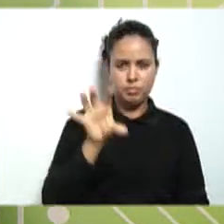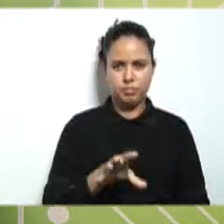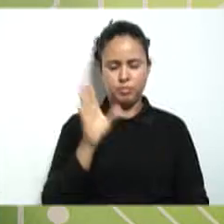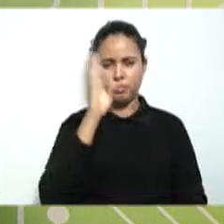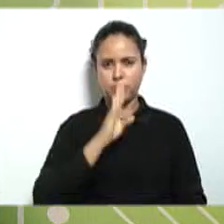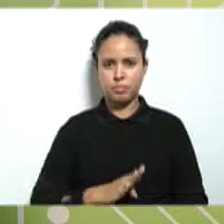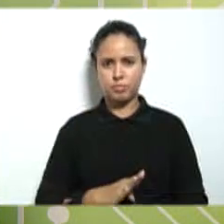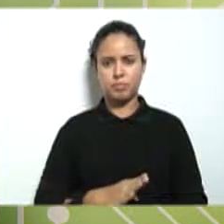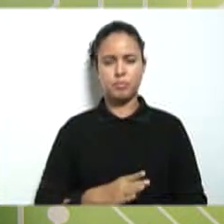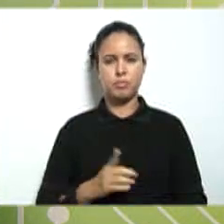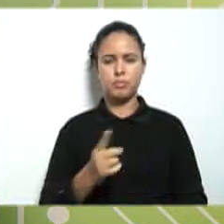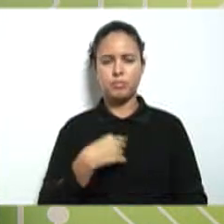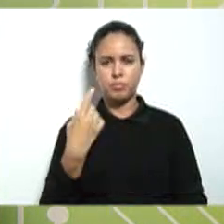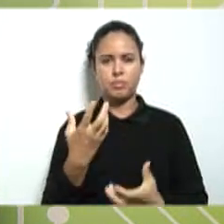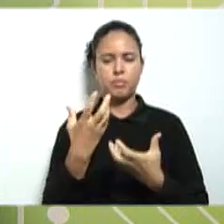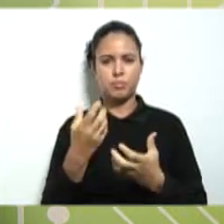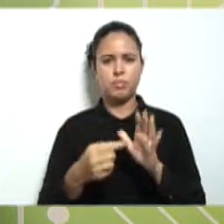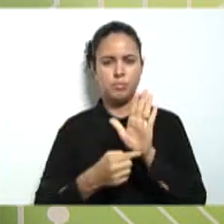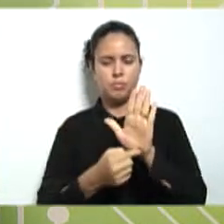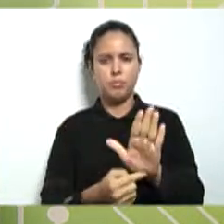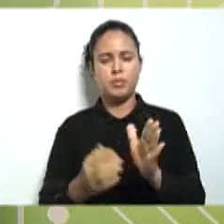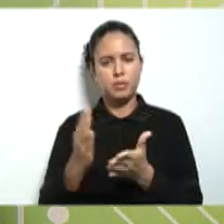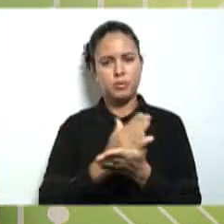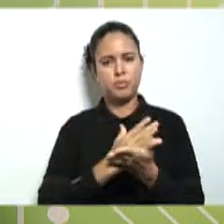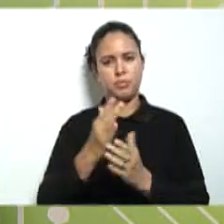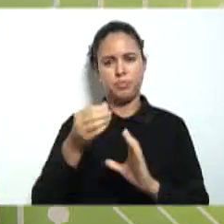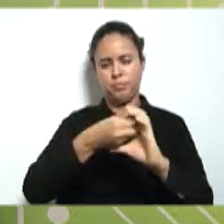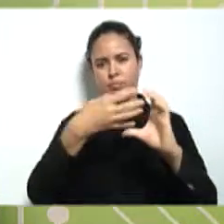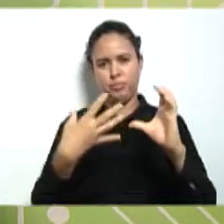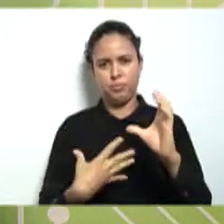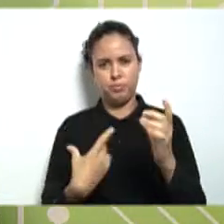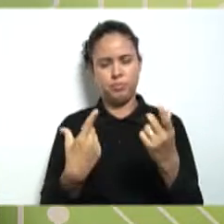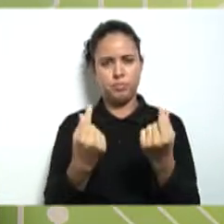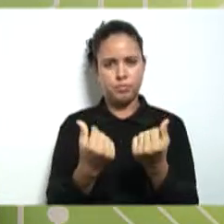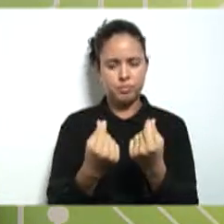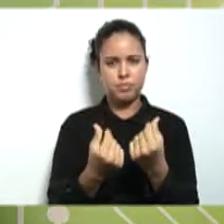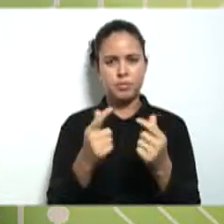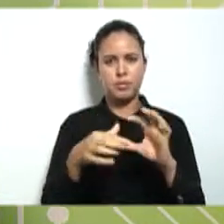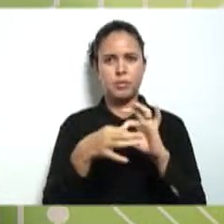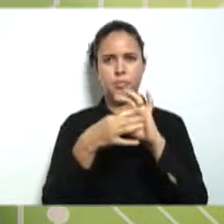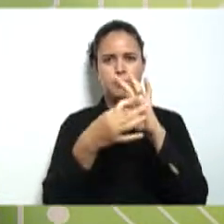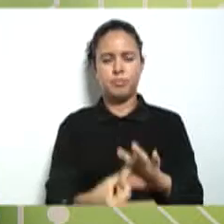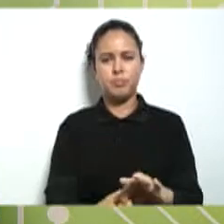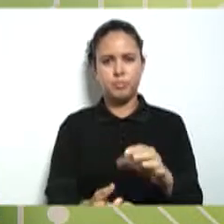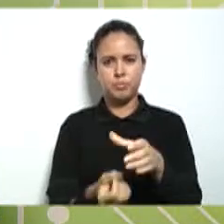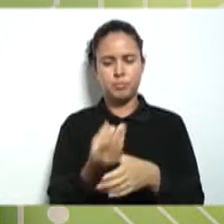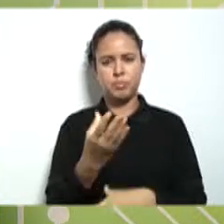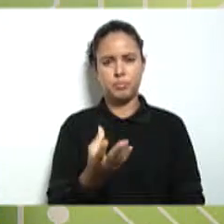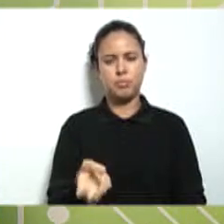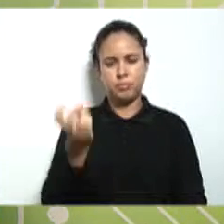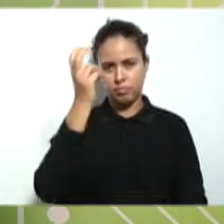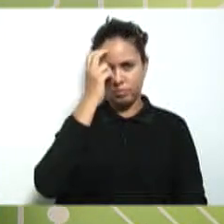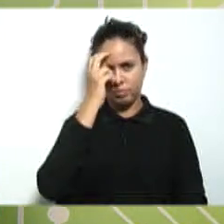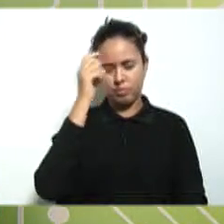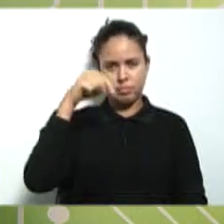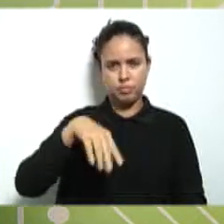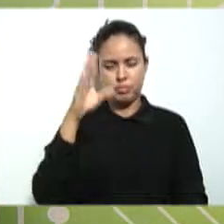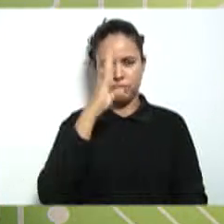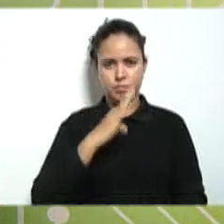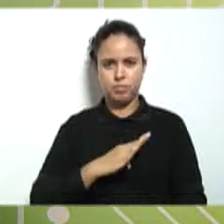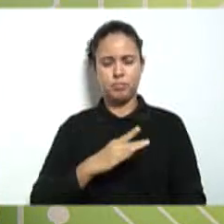querendo pontuar aqui é que algumas características econômicas estão ligadas à origem cultural. E o Brasil, por ser um